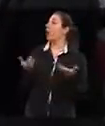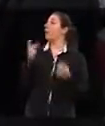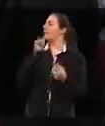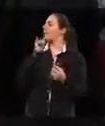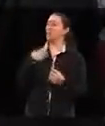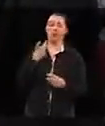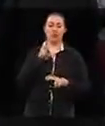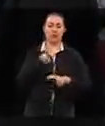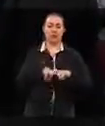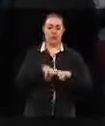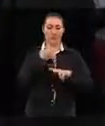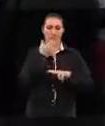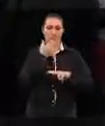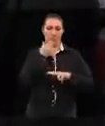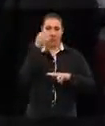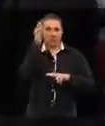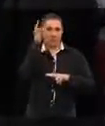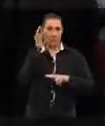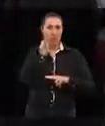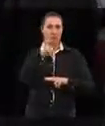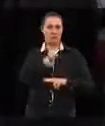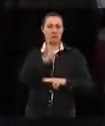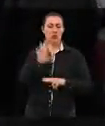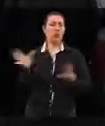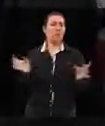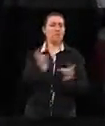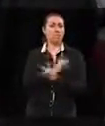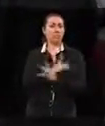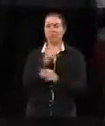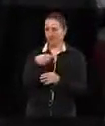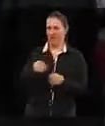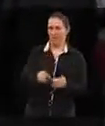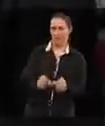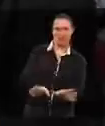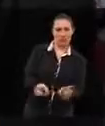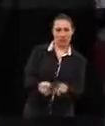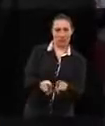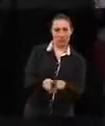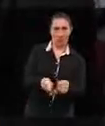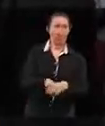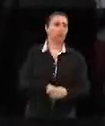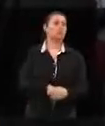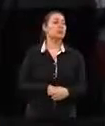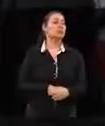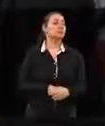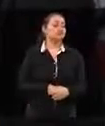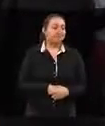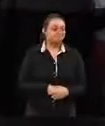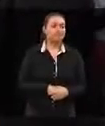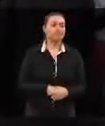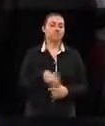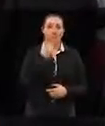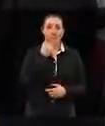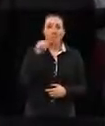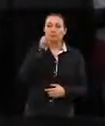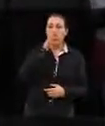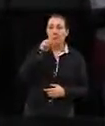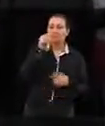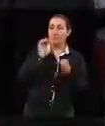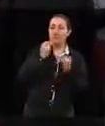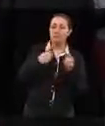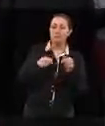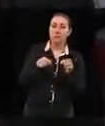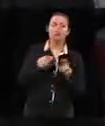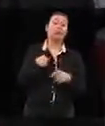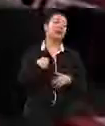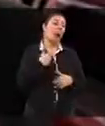agora, eu sentei para almoçar. Em 5 minutos, eu já almocei. Isso é prejudicial? Muito. Mastigação precisa ser